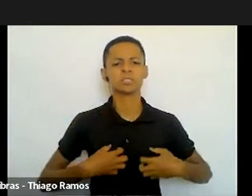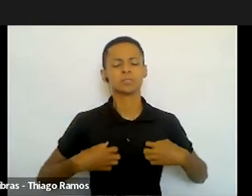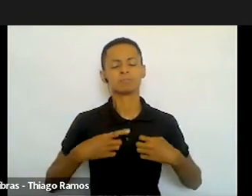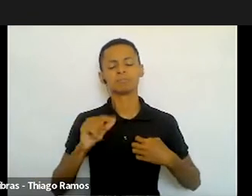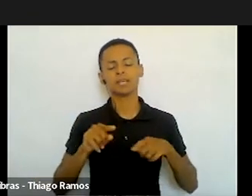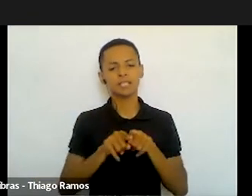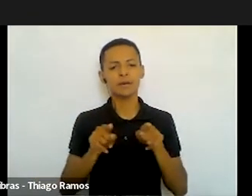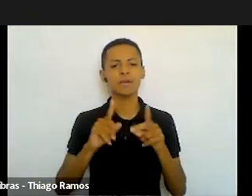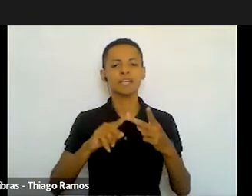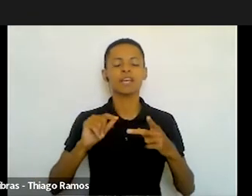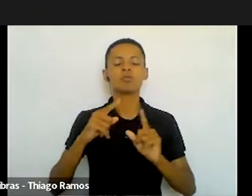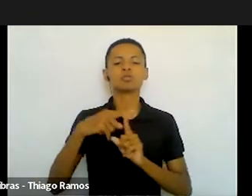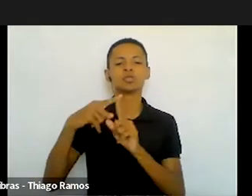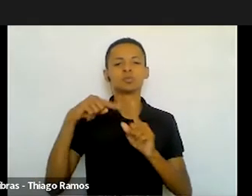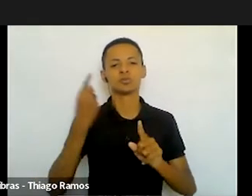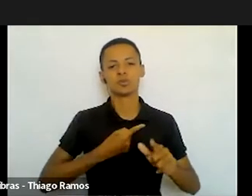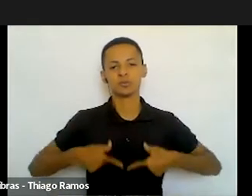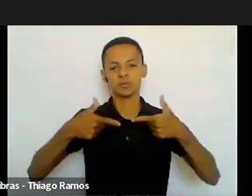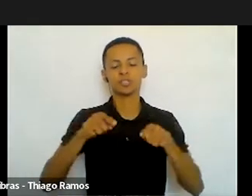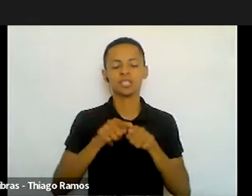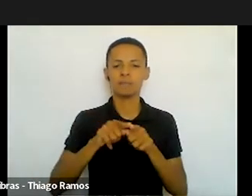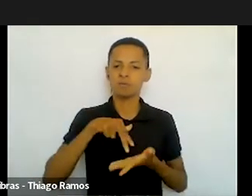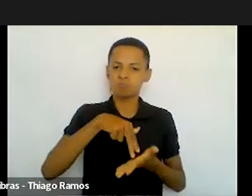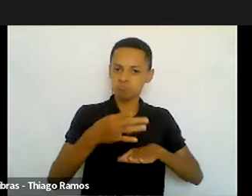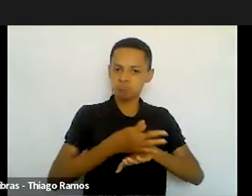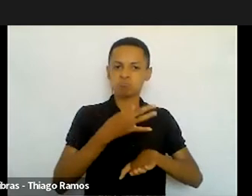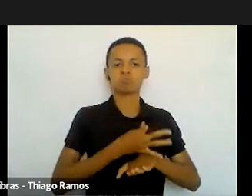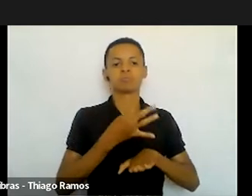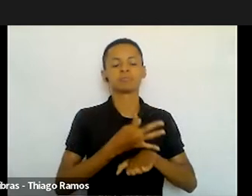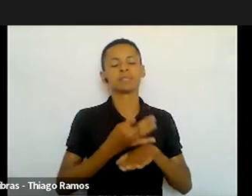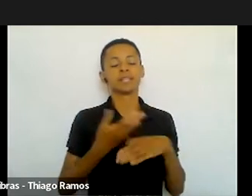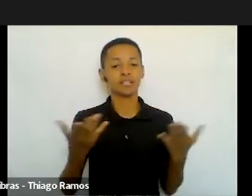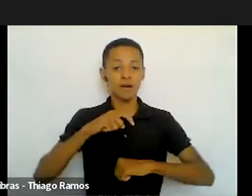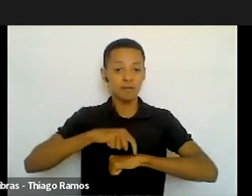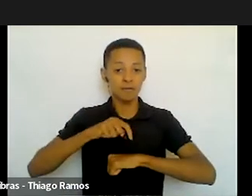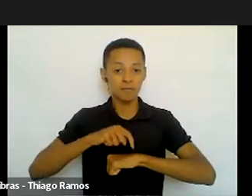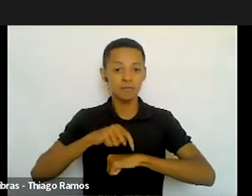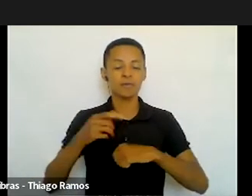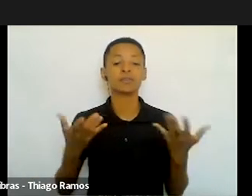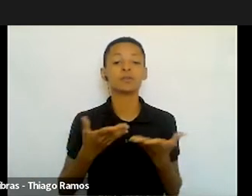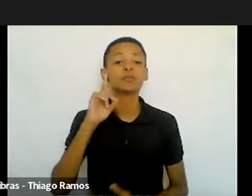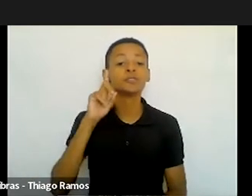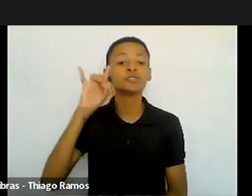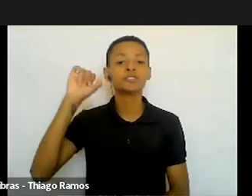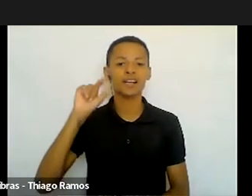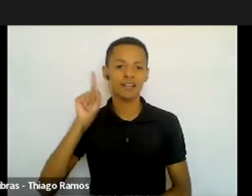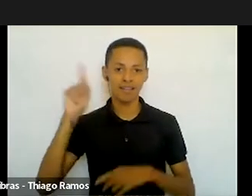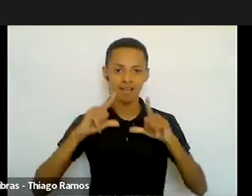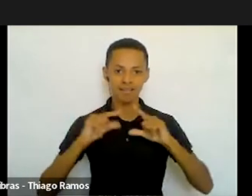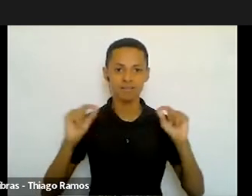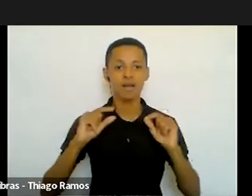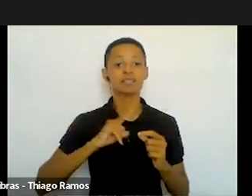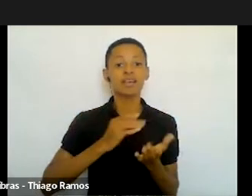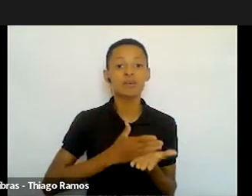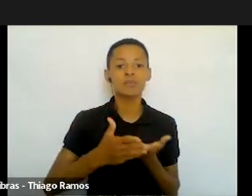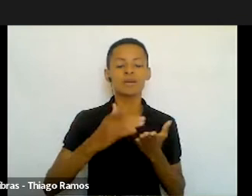e de resistência dos povos indígenas. Nesse exato momento, no dia de hoje, em Brasília, está iniciando um acampamento Terra